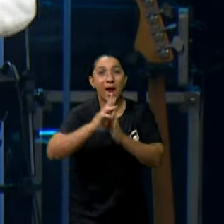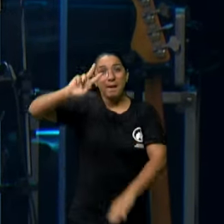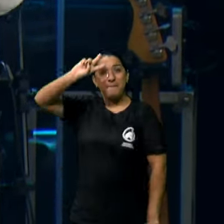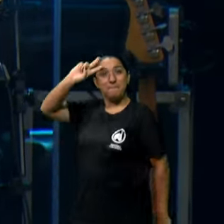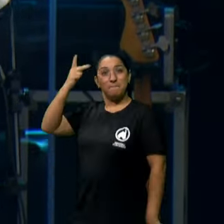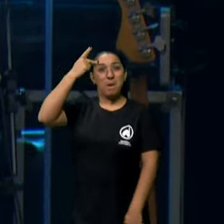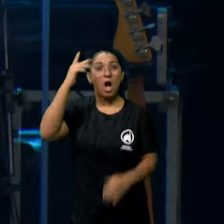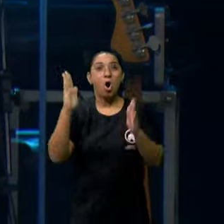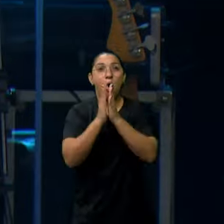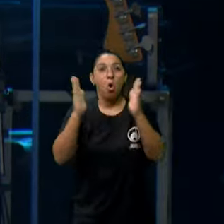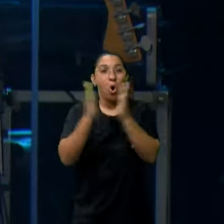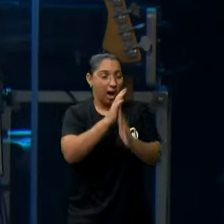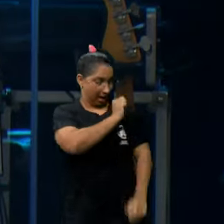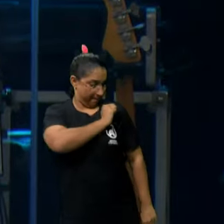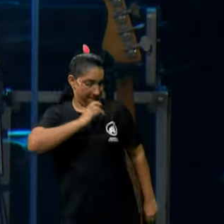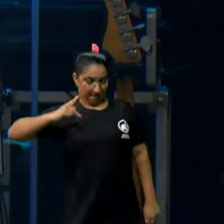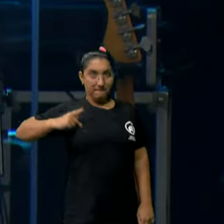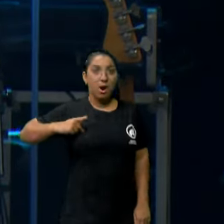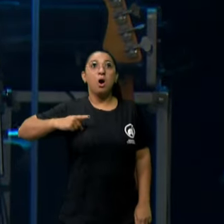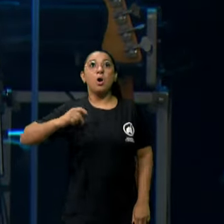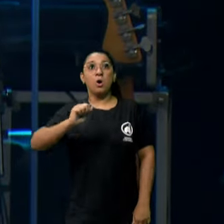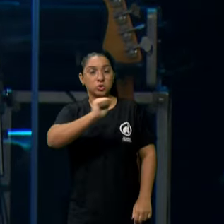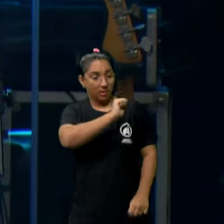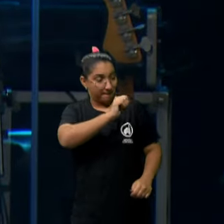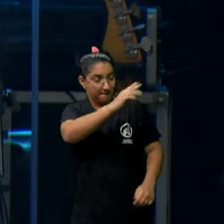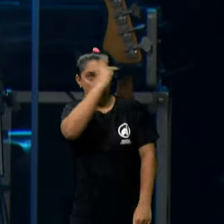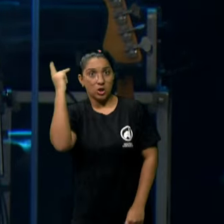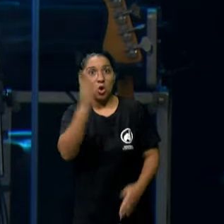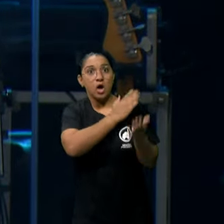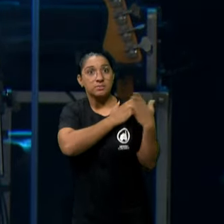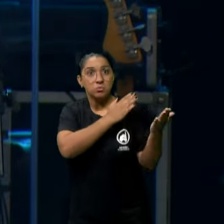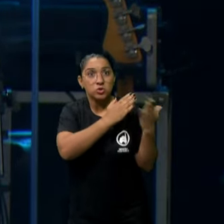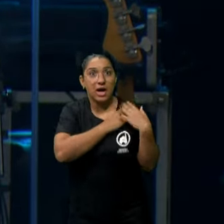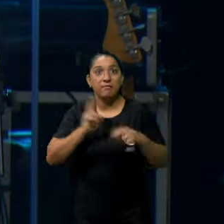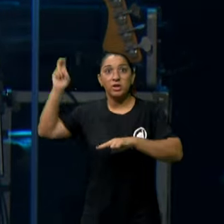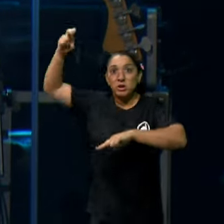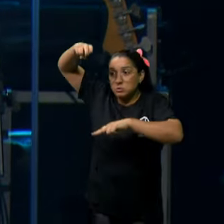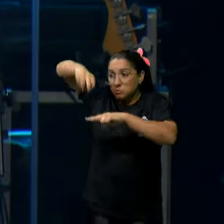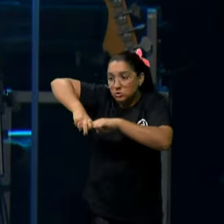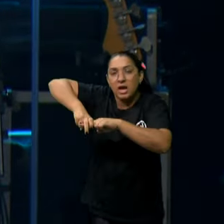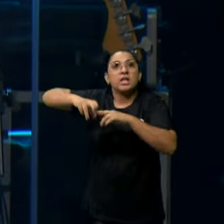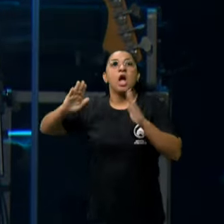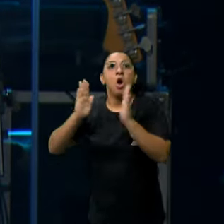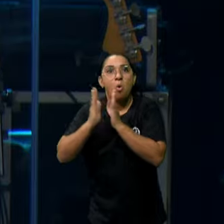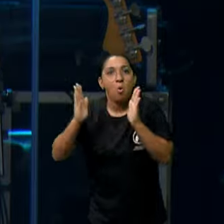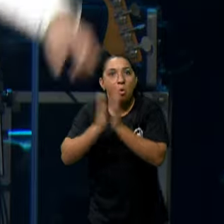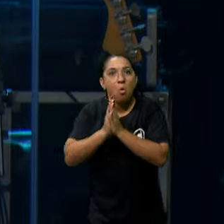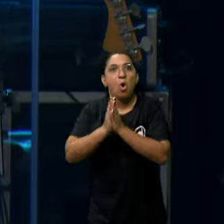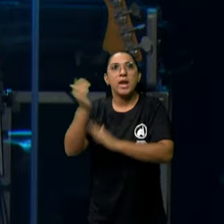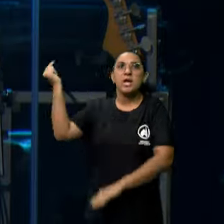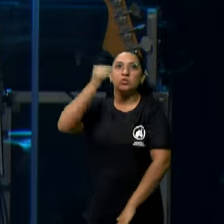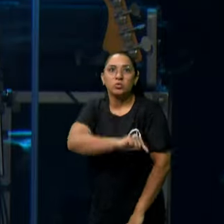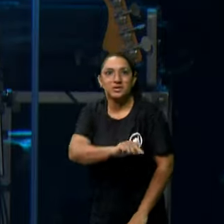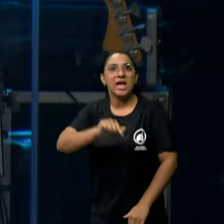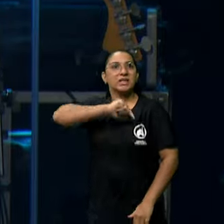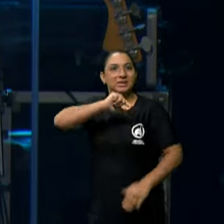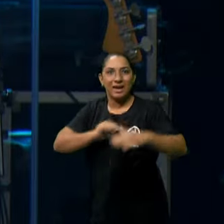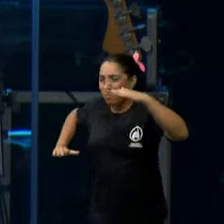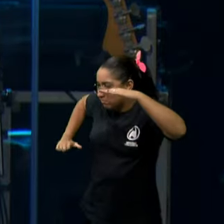e gerar o combustível para que os Apóstolo se sentem na cadeira de juízo e Estabeleça uma ordem